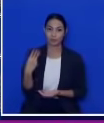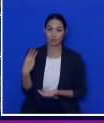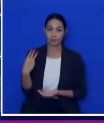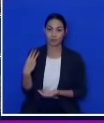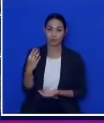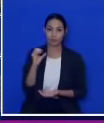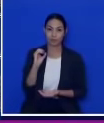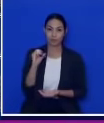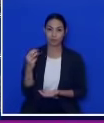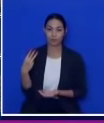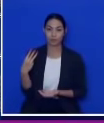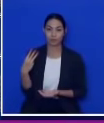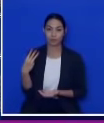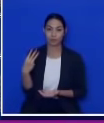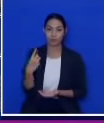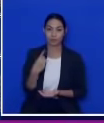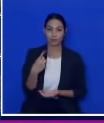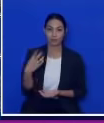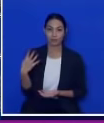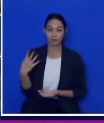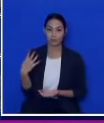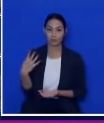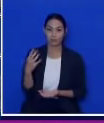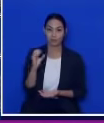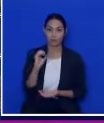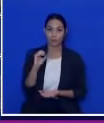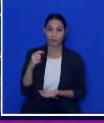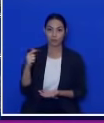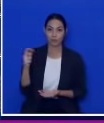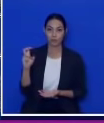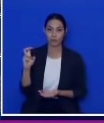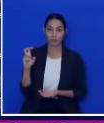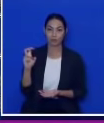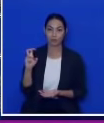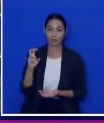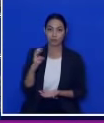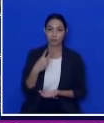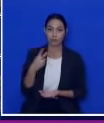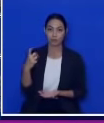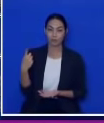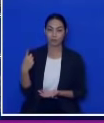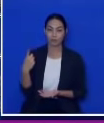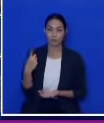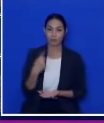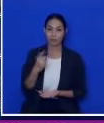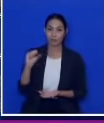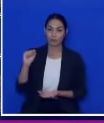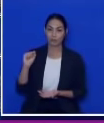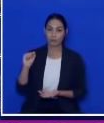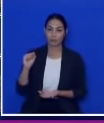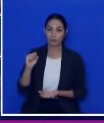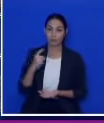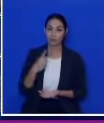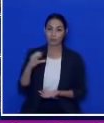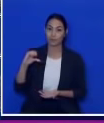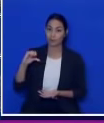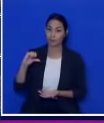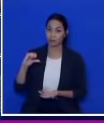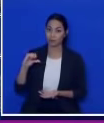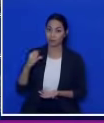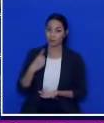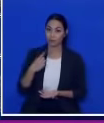13, 03, 14, 05, 21, 18,